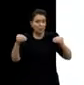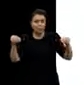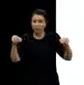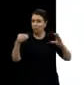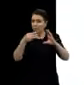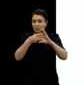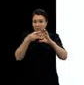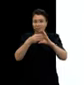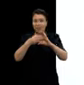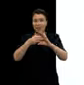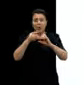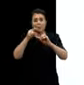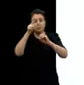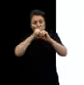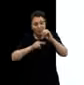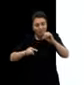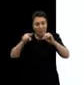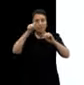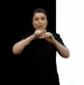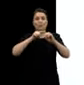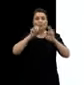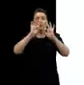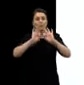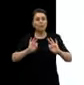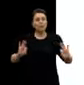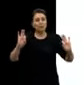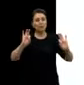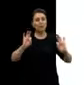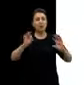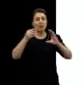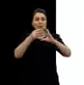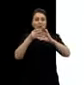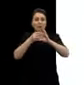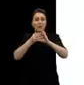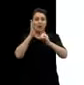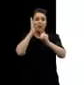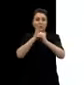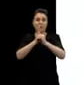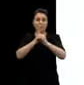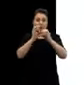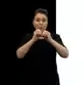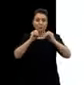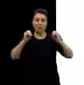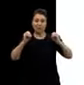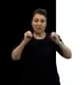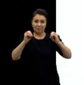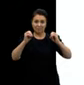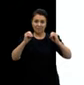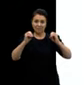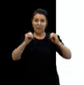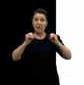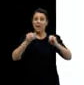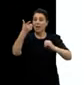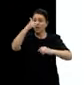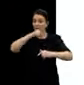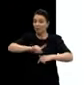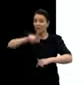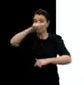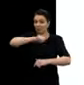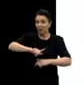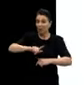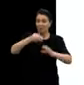é o ciclo normal, natural da célula. Então, a divisão celular vai renovar as células que vão